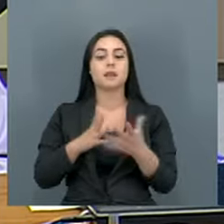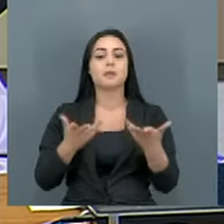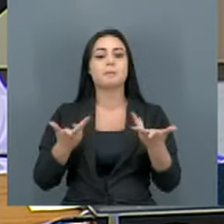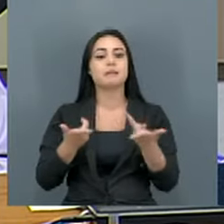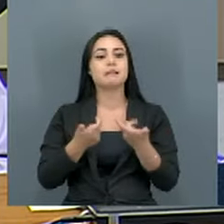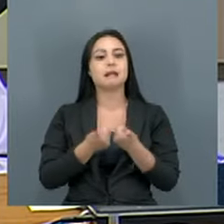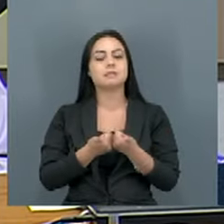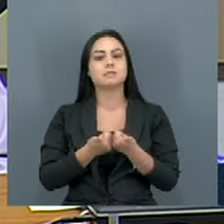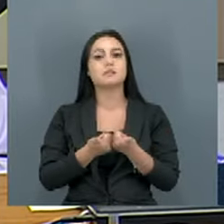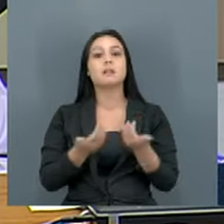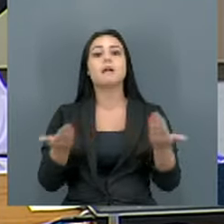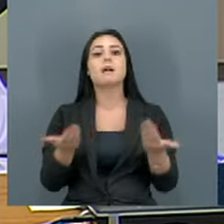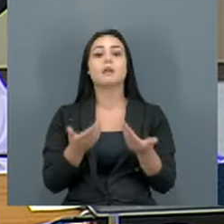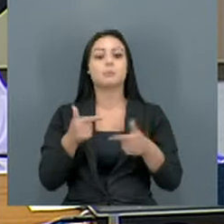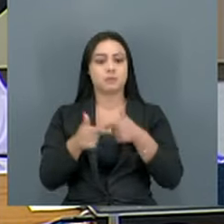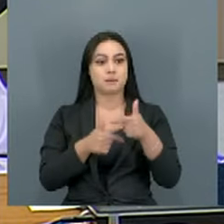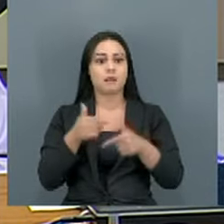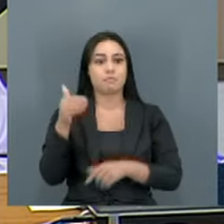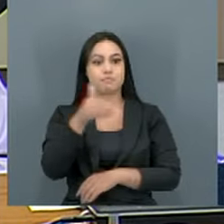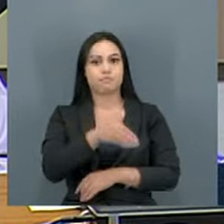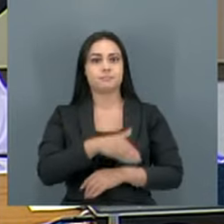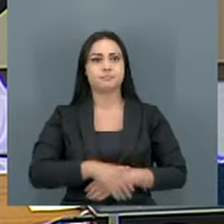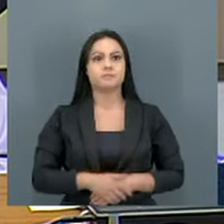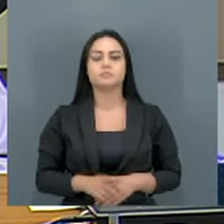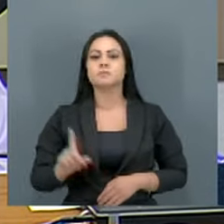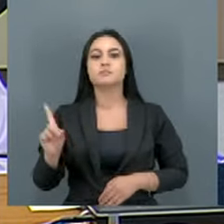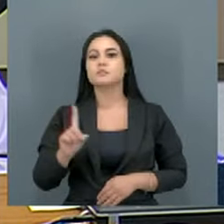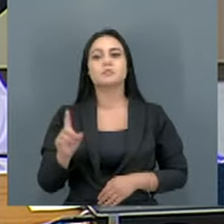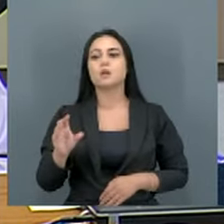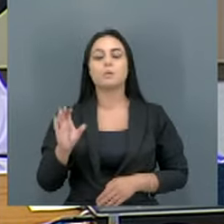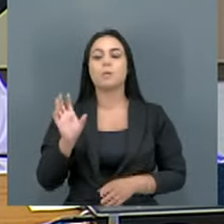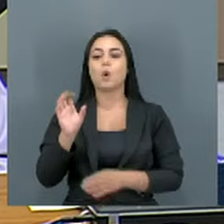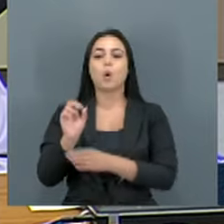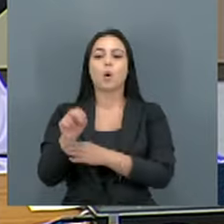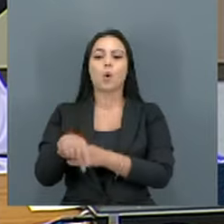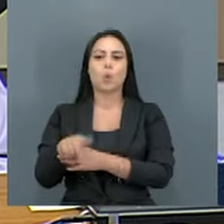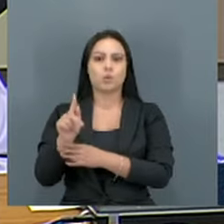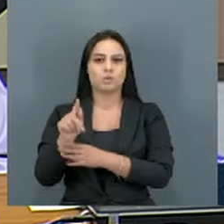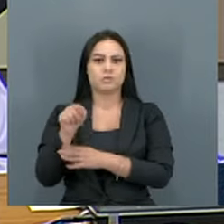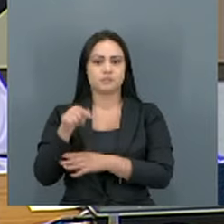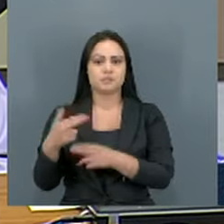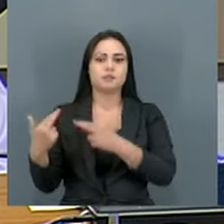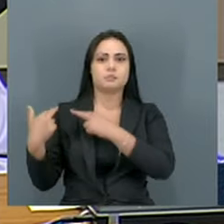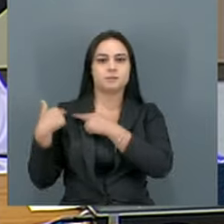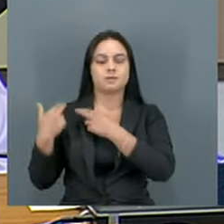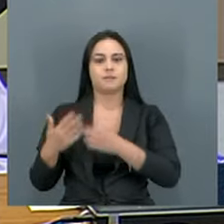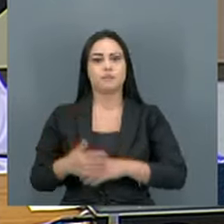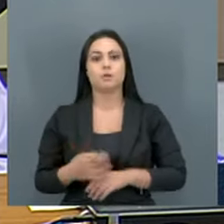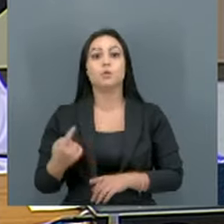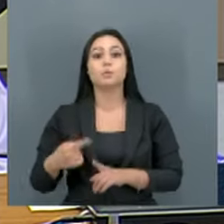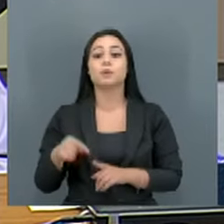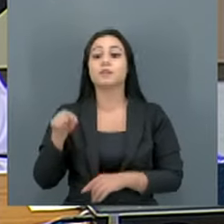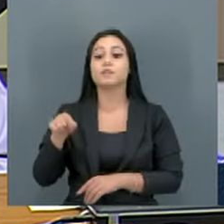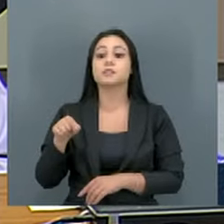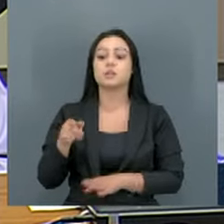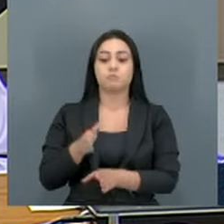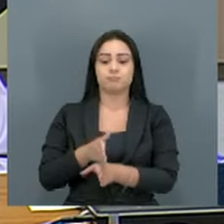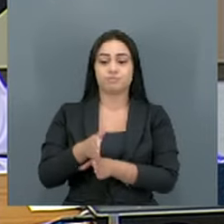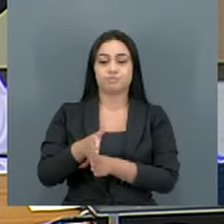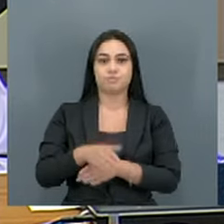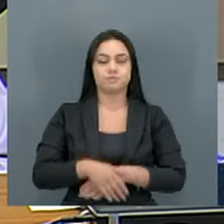habilidade, queremos ir trabalhar. Não é para a ONG. Você é responsável. Por que você está aliado?